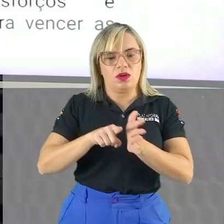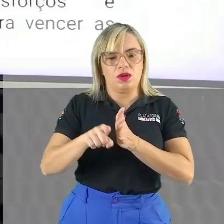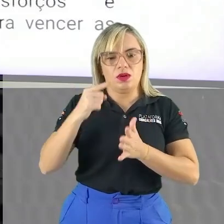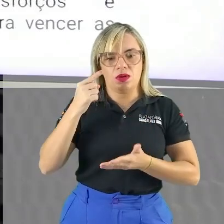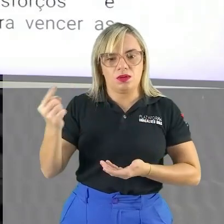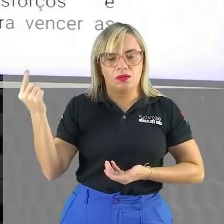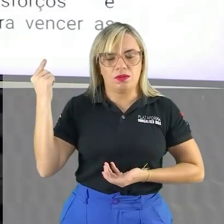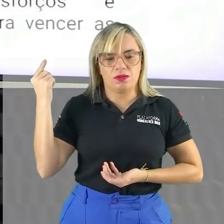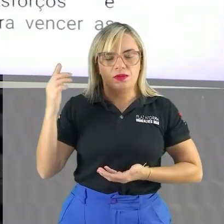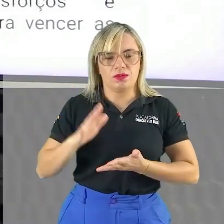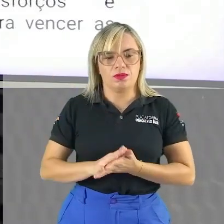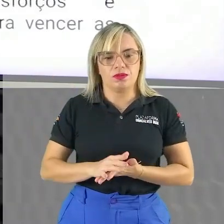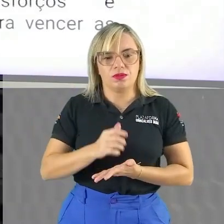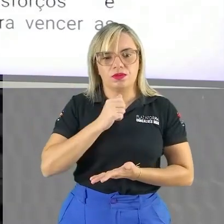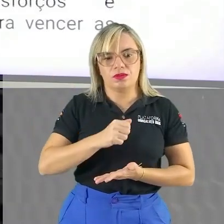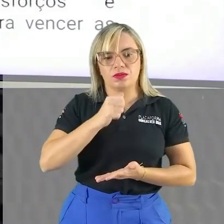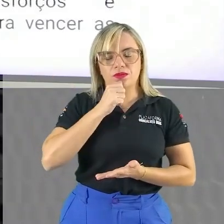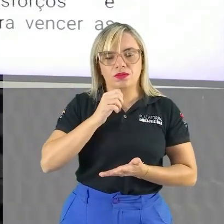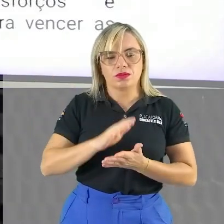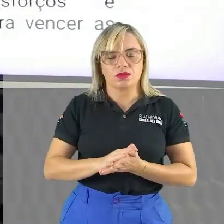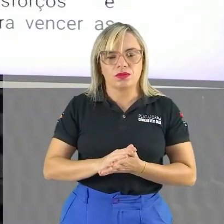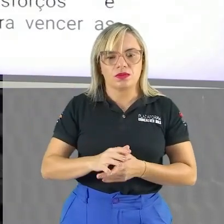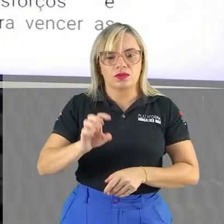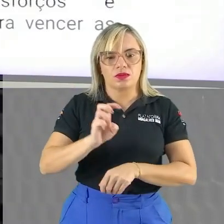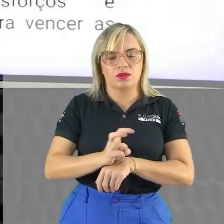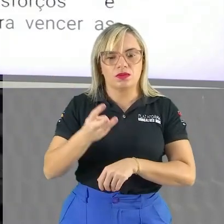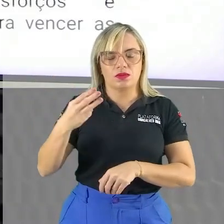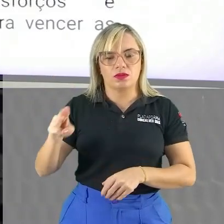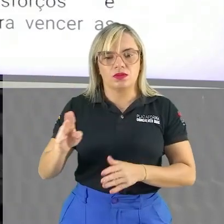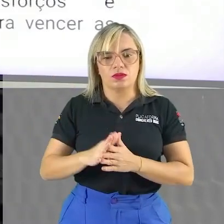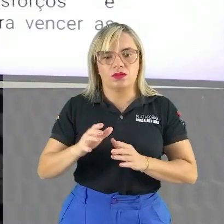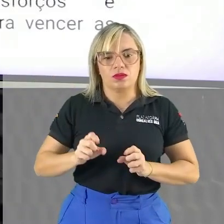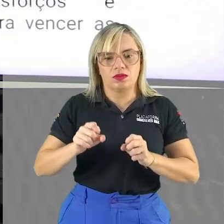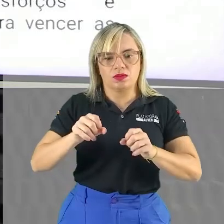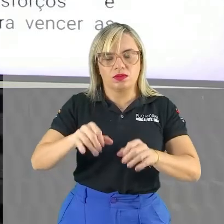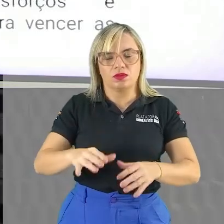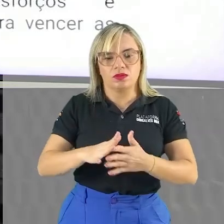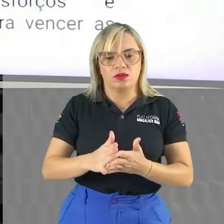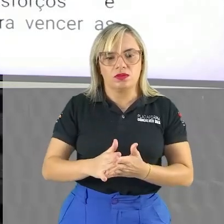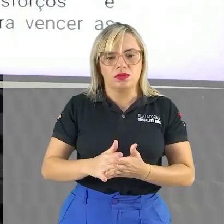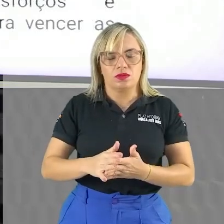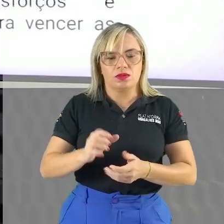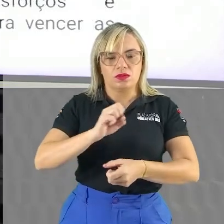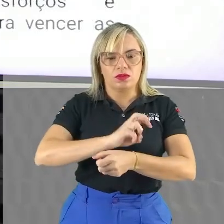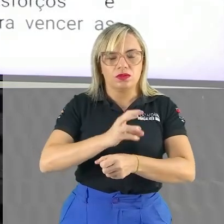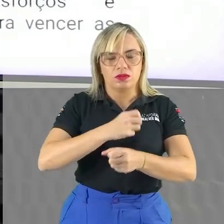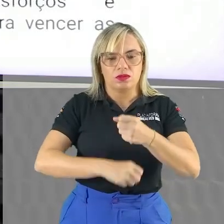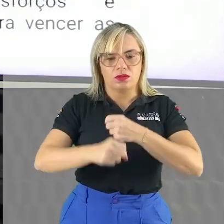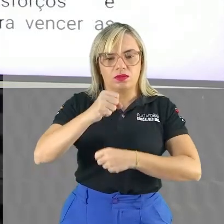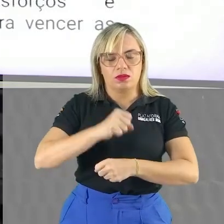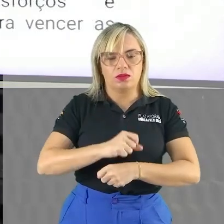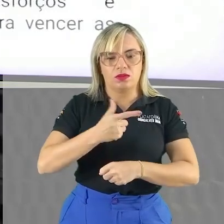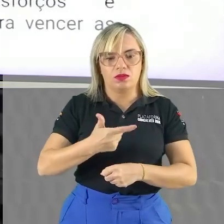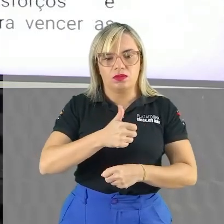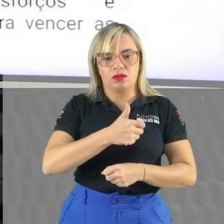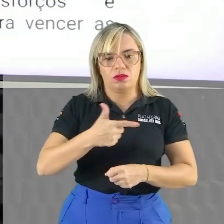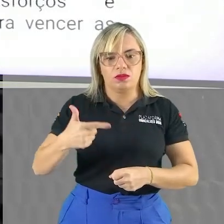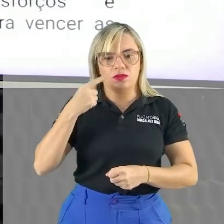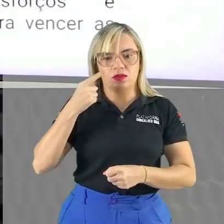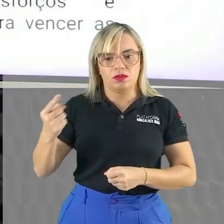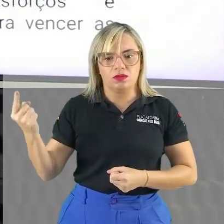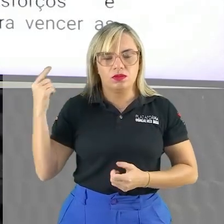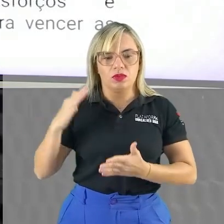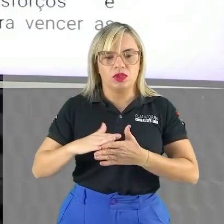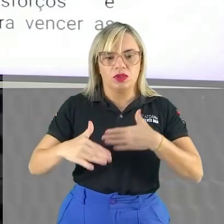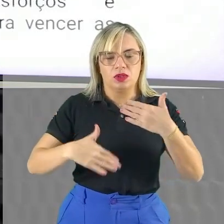questão, ainda sobre o Maranhão colonial, o EMA 2012. Sobre o longo processo de ocupação territorial